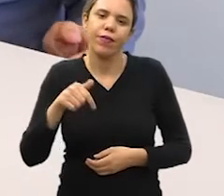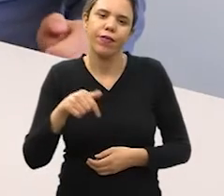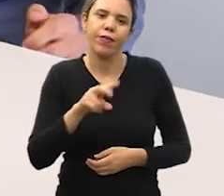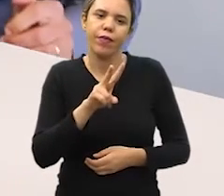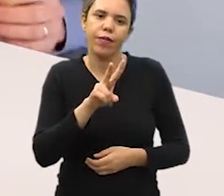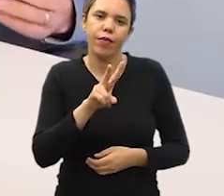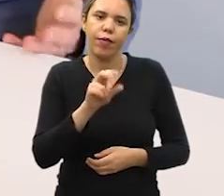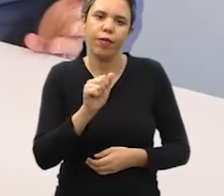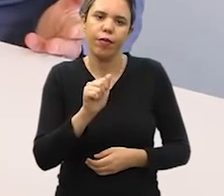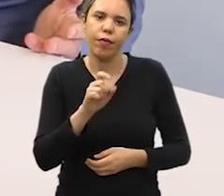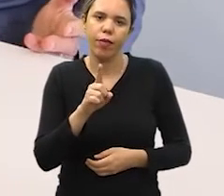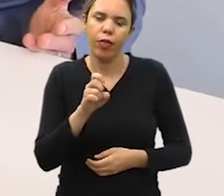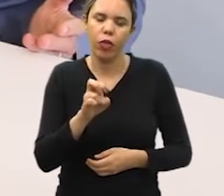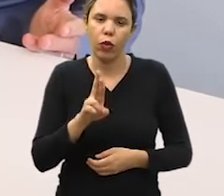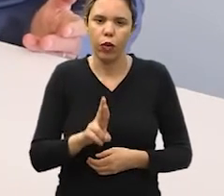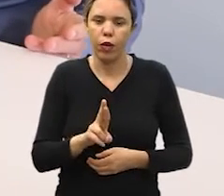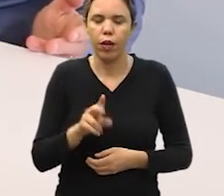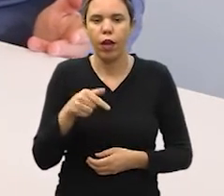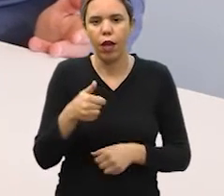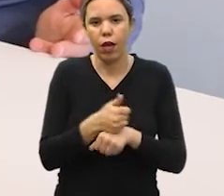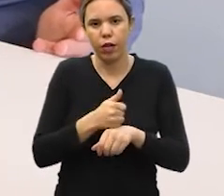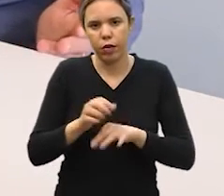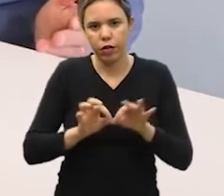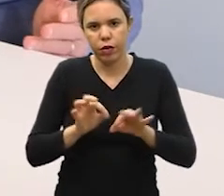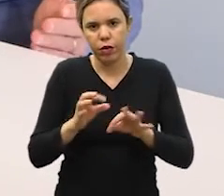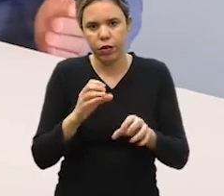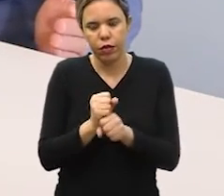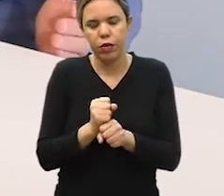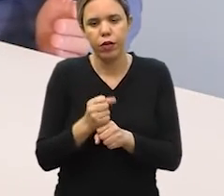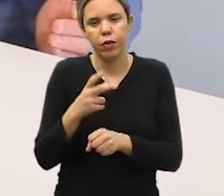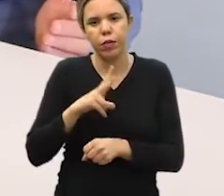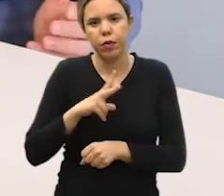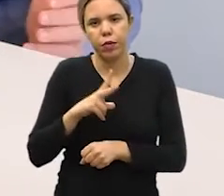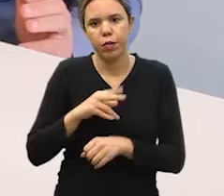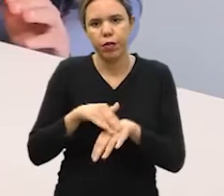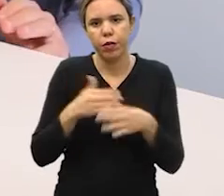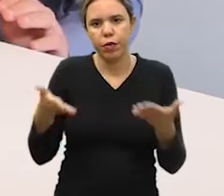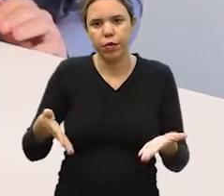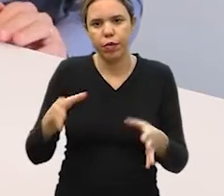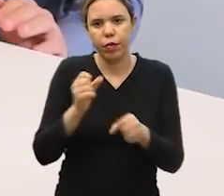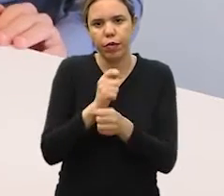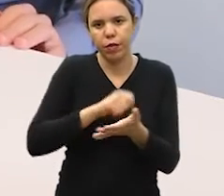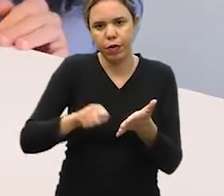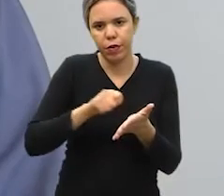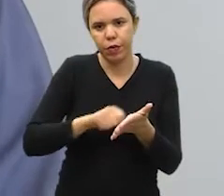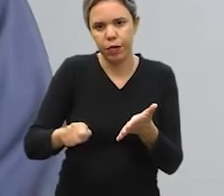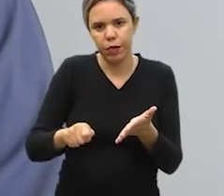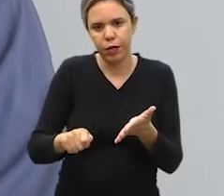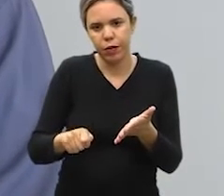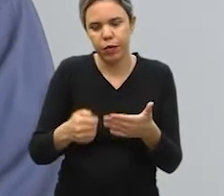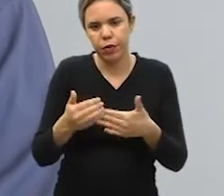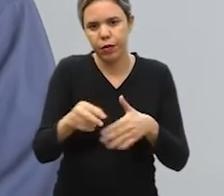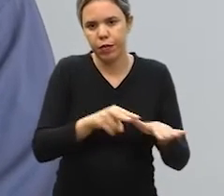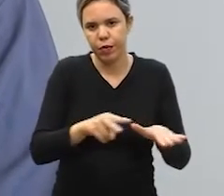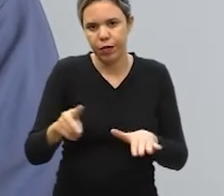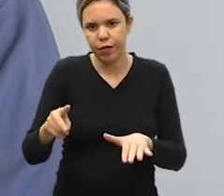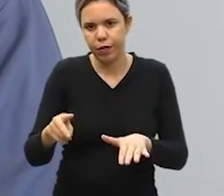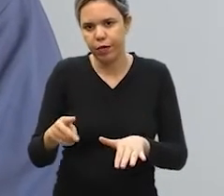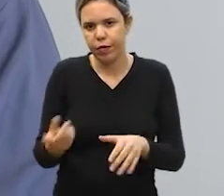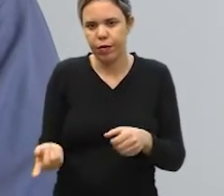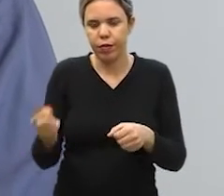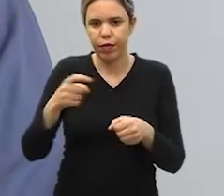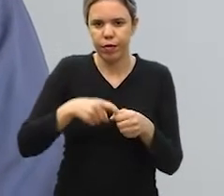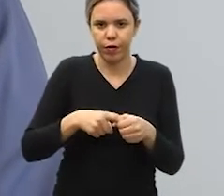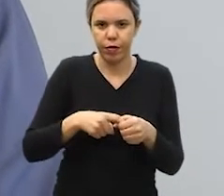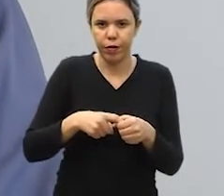O Wander Vicente, que é planejador financeiro pessoal, pôde conversar conosco aqui no quadro Na Ponta do Lápis. E na próxima semana